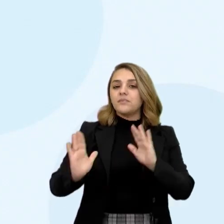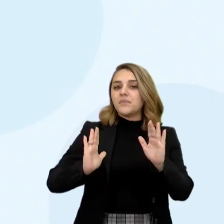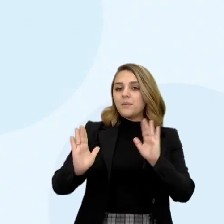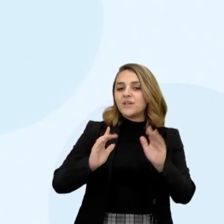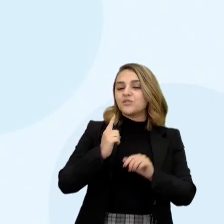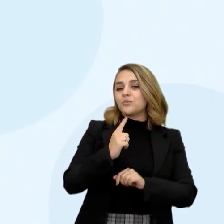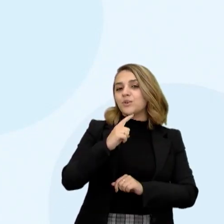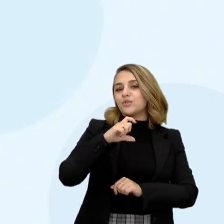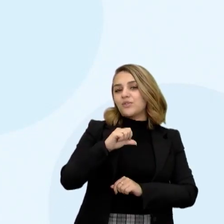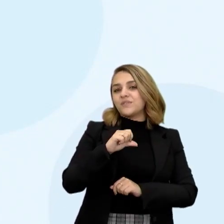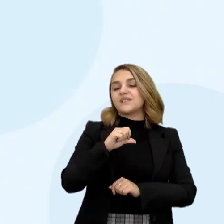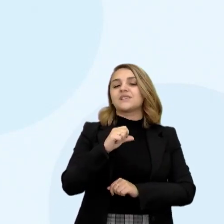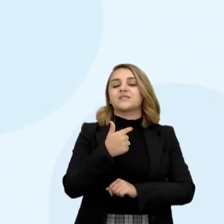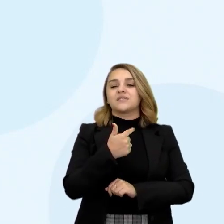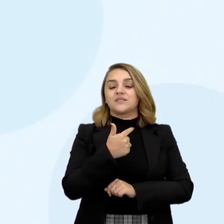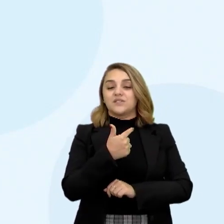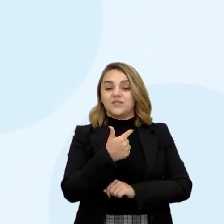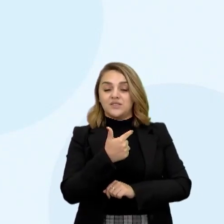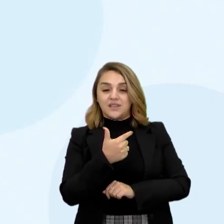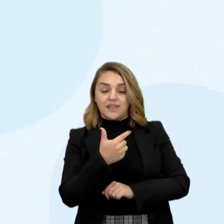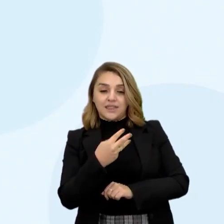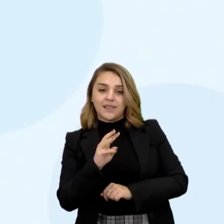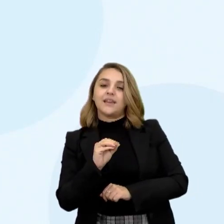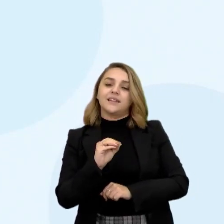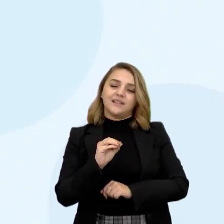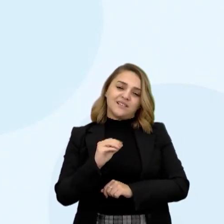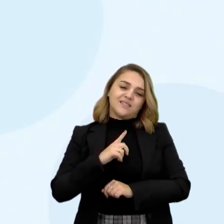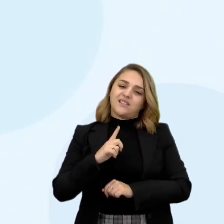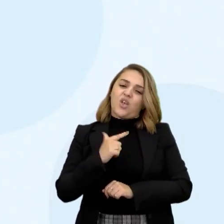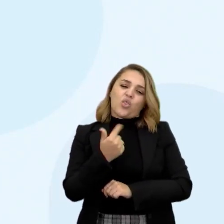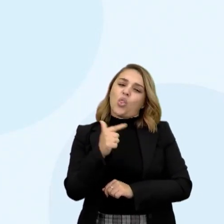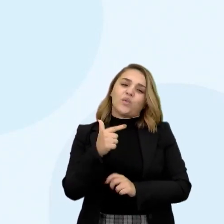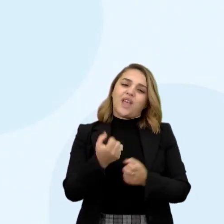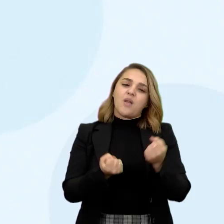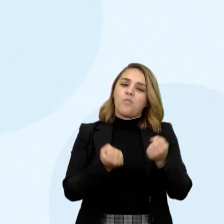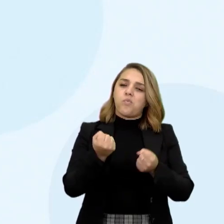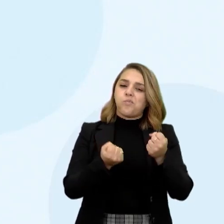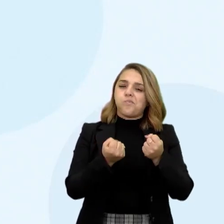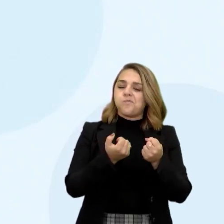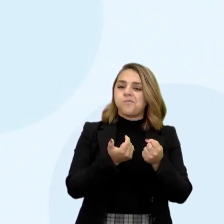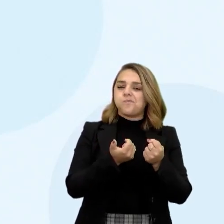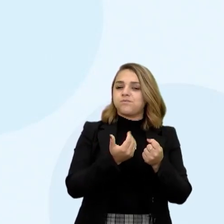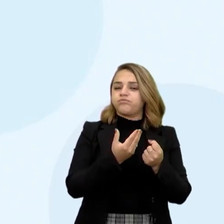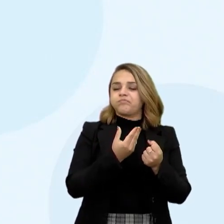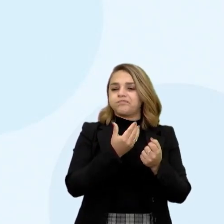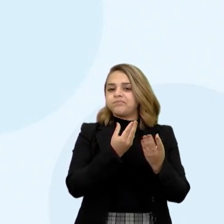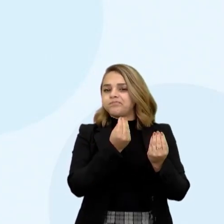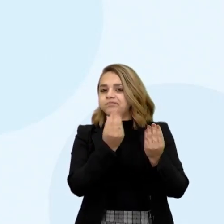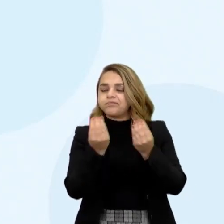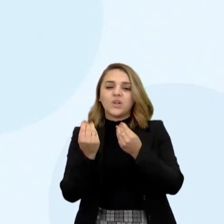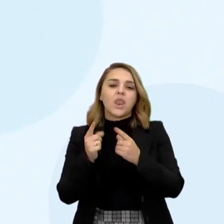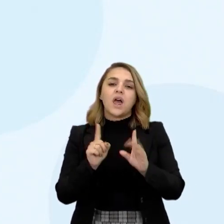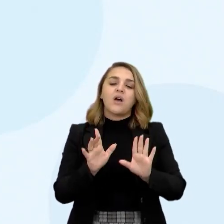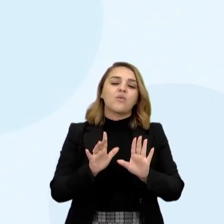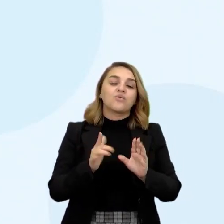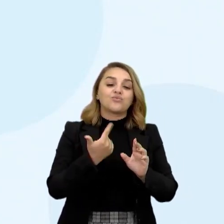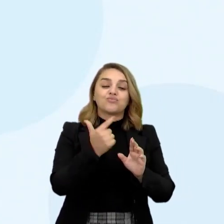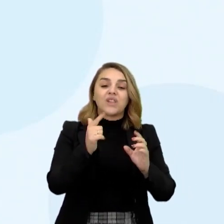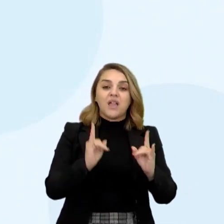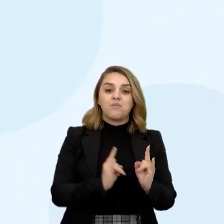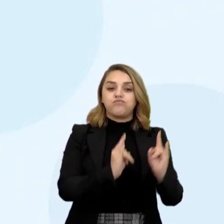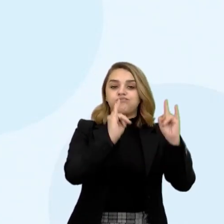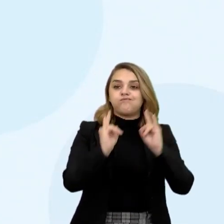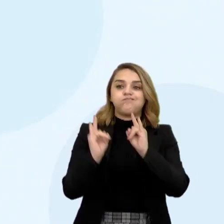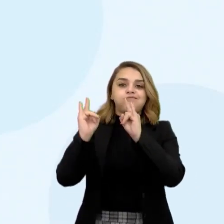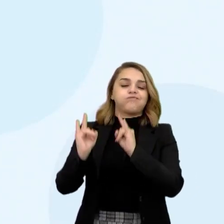1921 e 1930, bem bacana, ainda não tinha tantos carros passando, ainda não tinha tantos prédios ao redor,